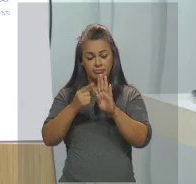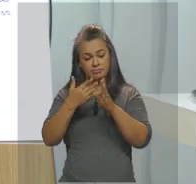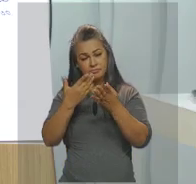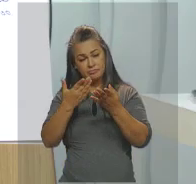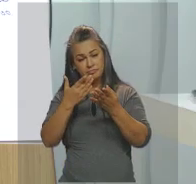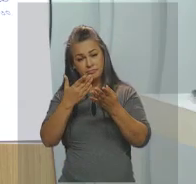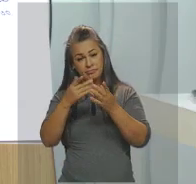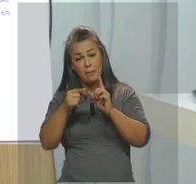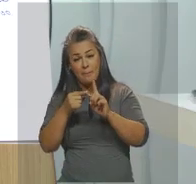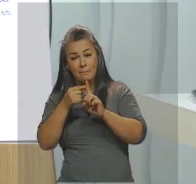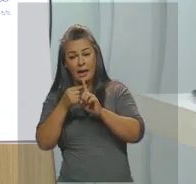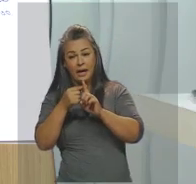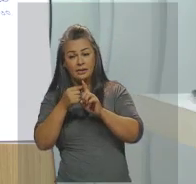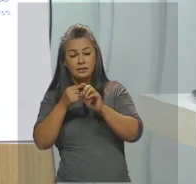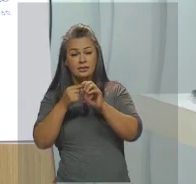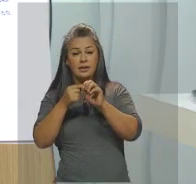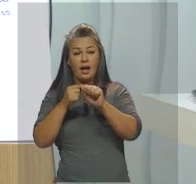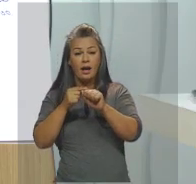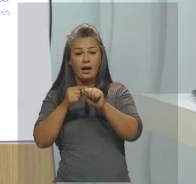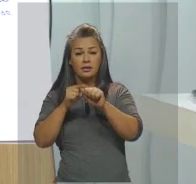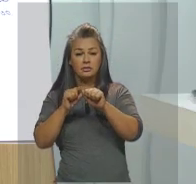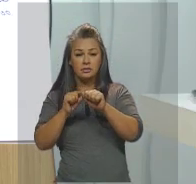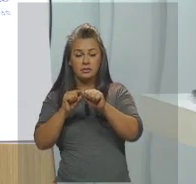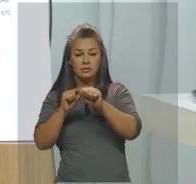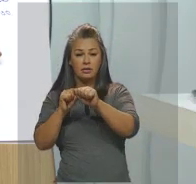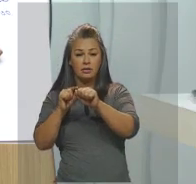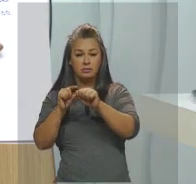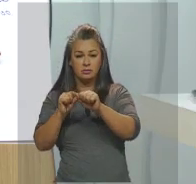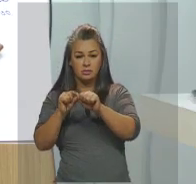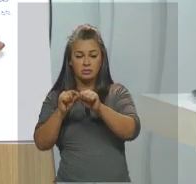Azinho, Azinho, Bzão, traço,